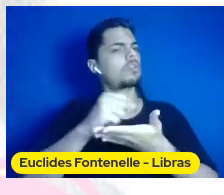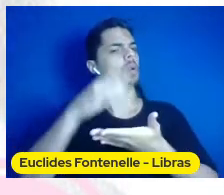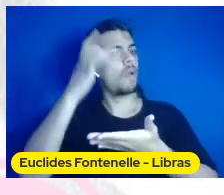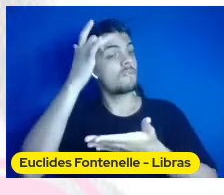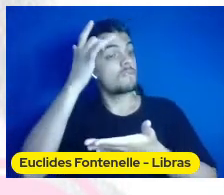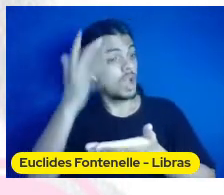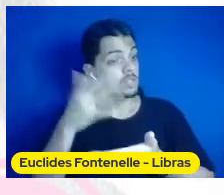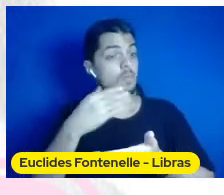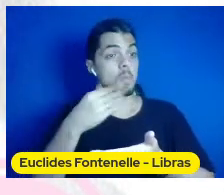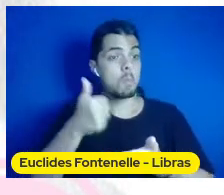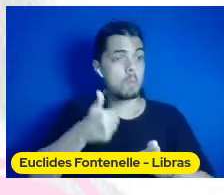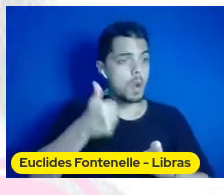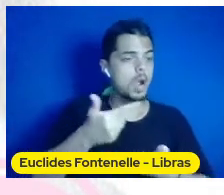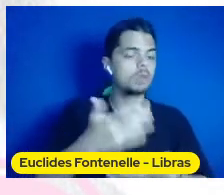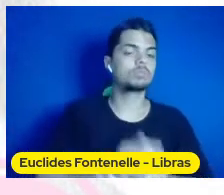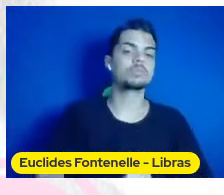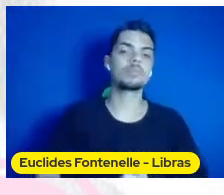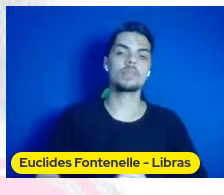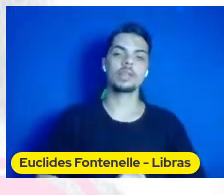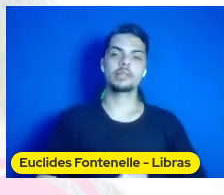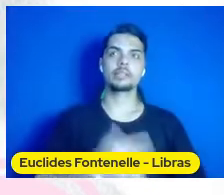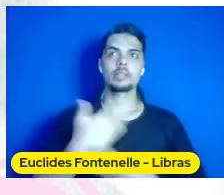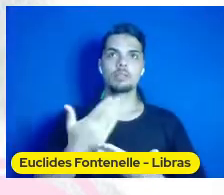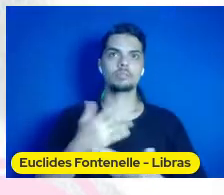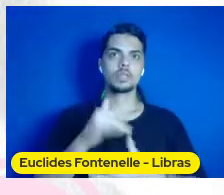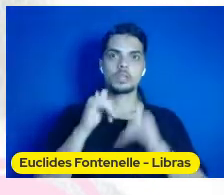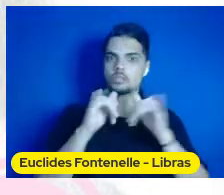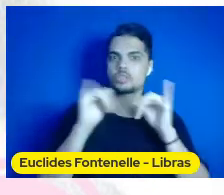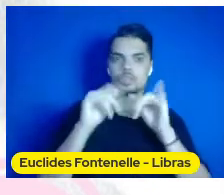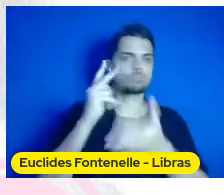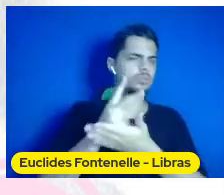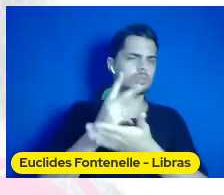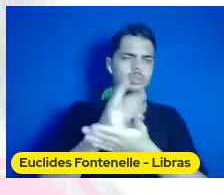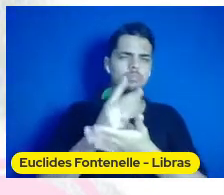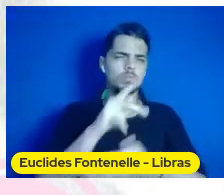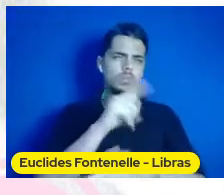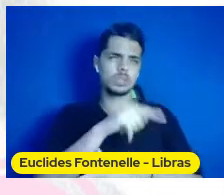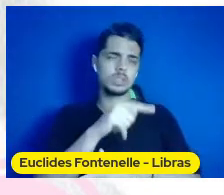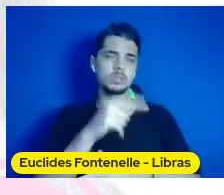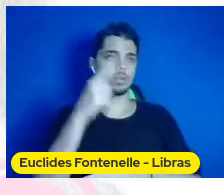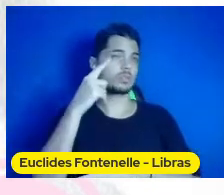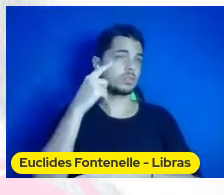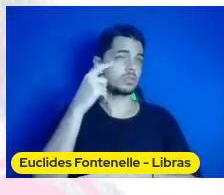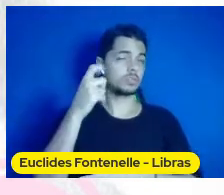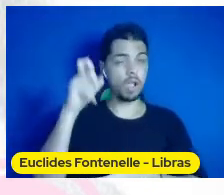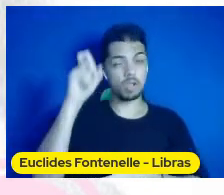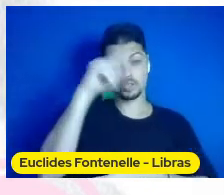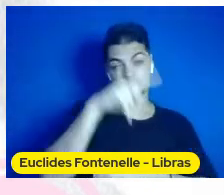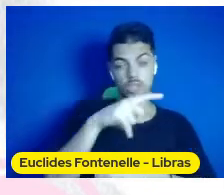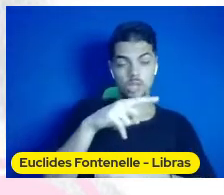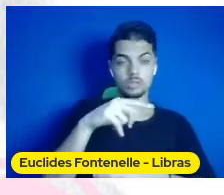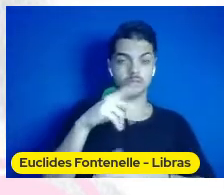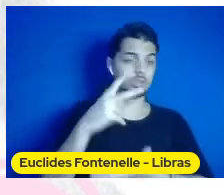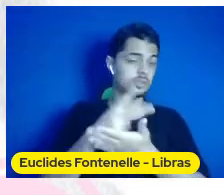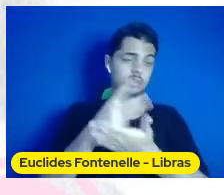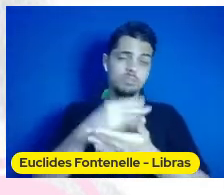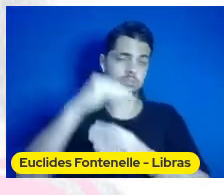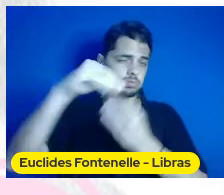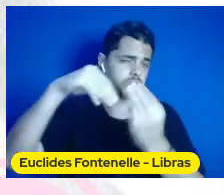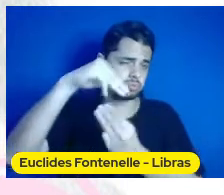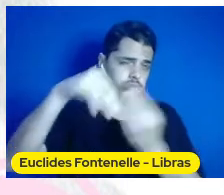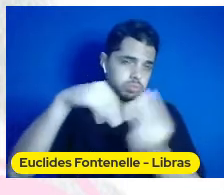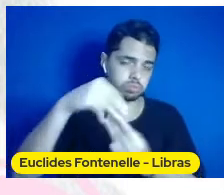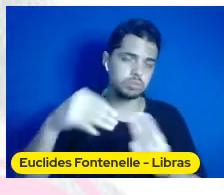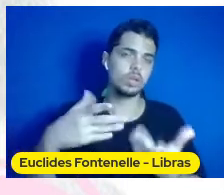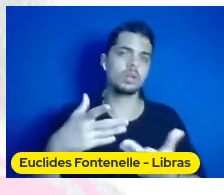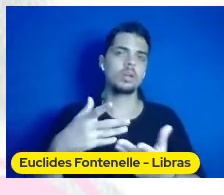e junto na mente, e você consegue expressar de outras formas, né? Fazer